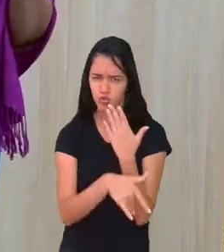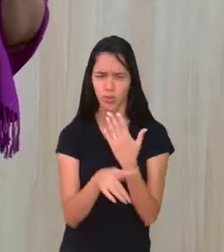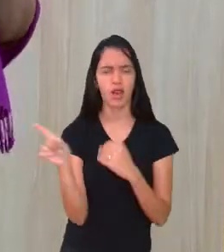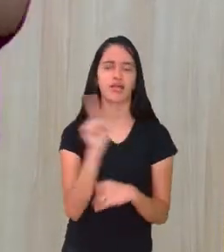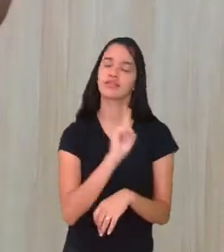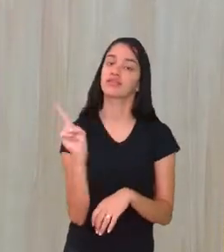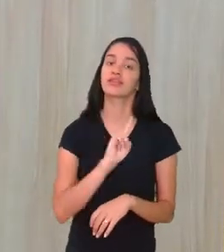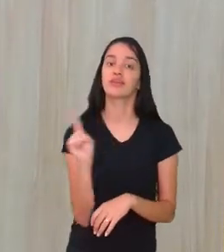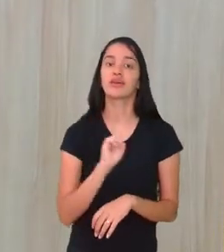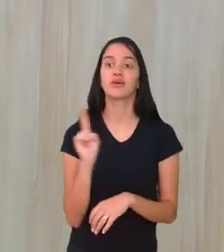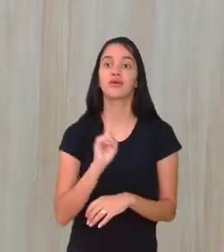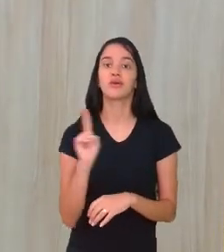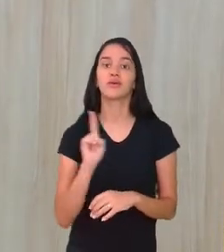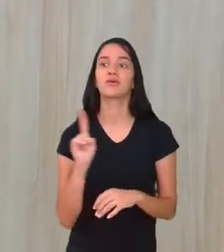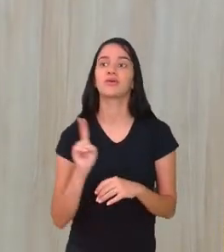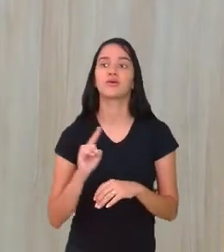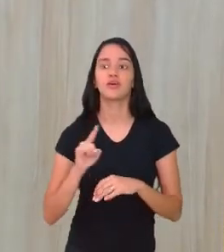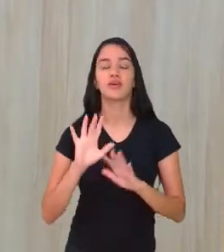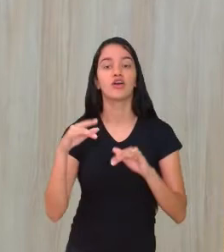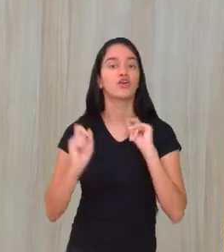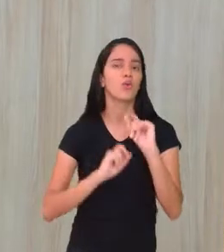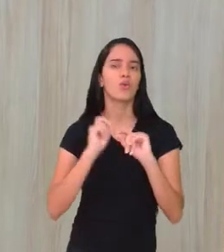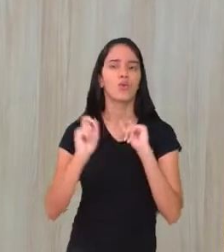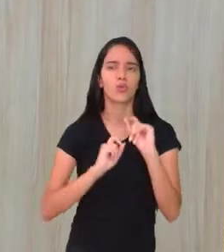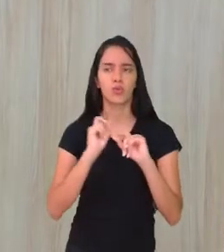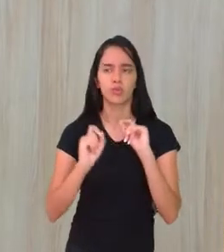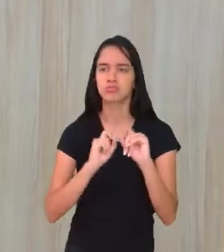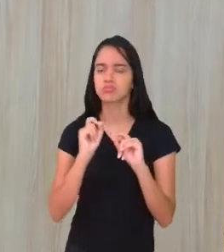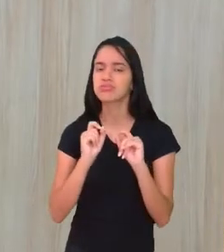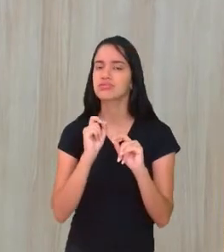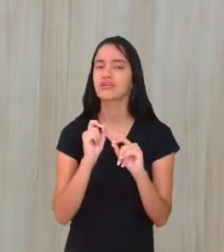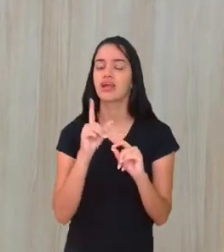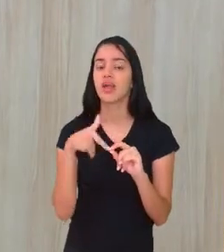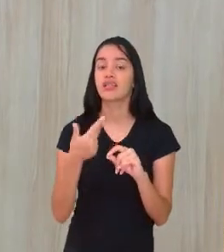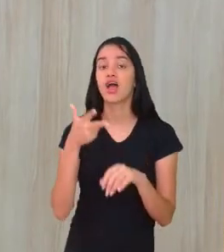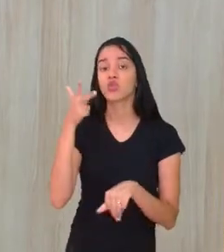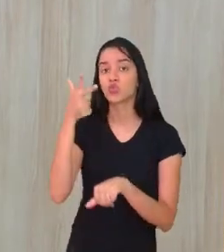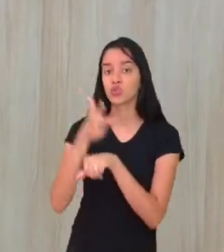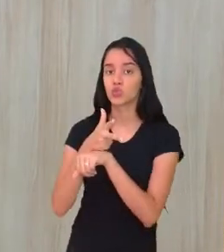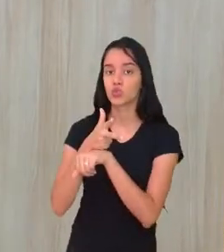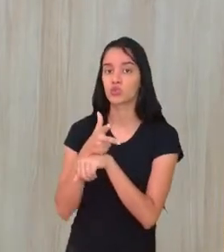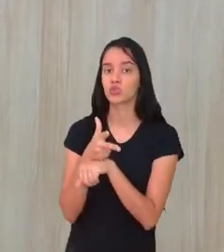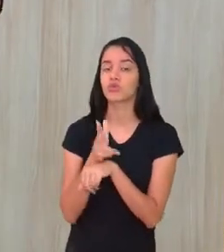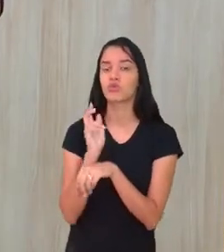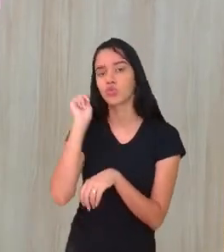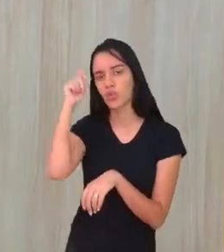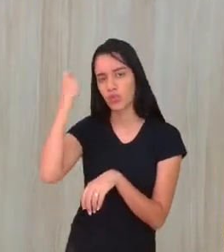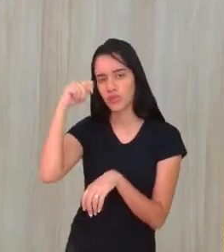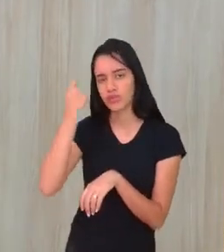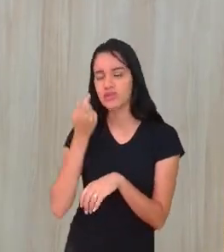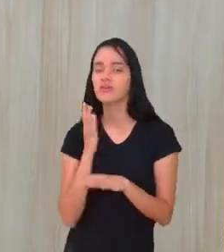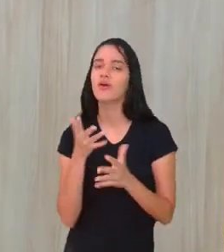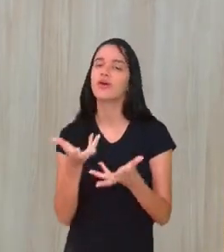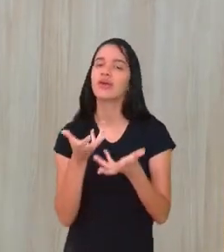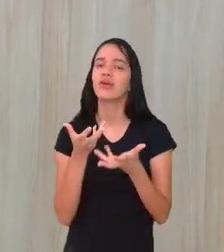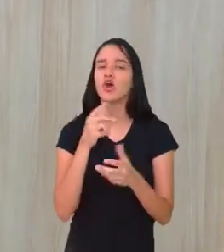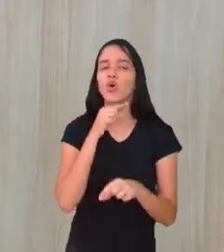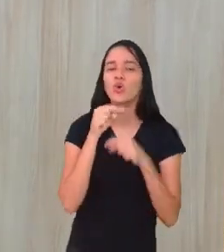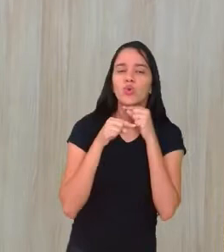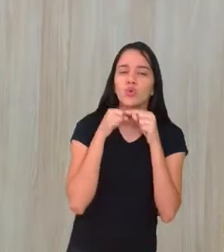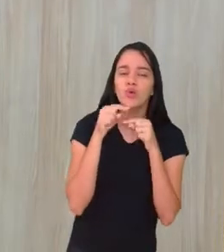virou o quê? Stop motion, ele tá no vídeo. Então, muitas vezes, eu queria tirar essa dúvida de vocês